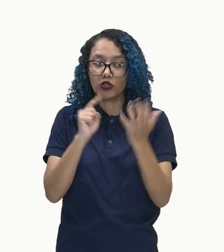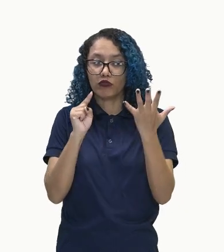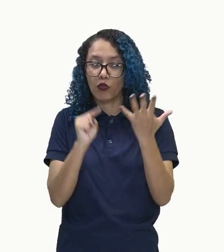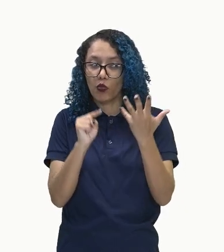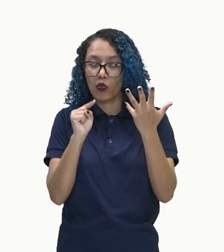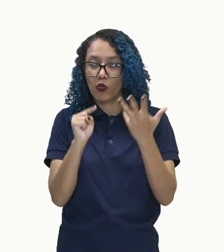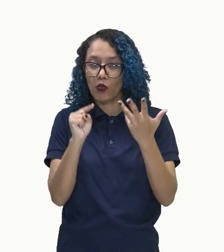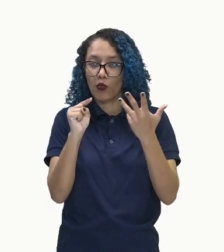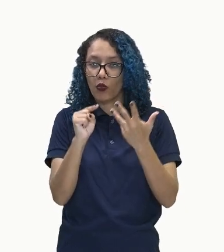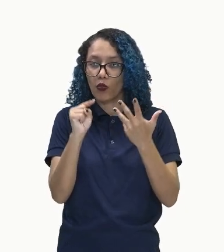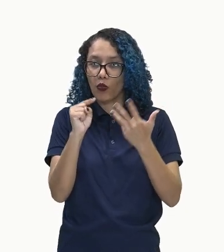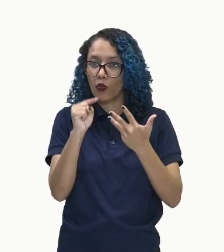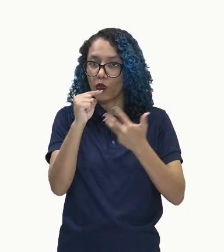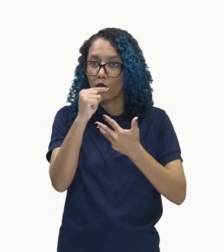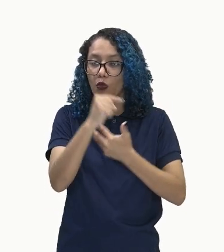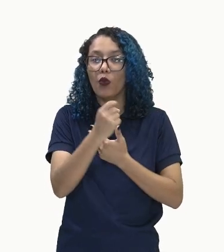isso